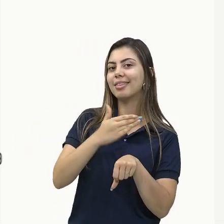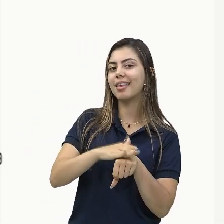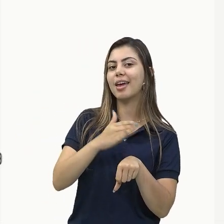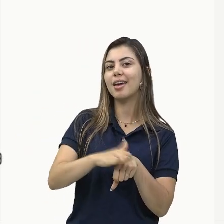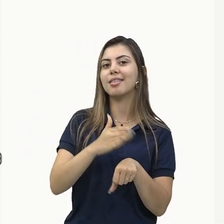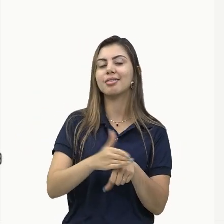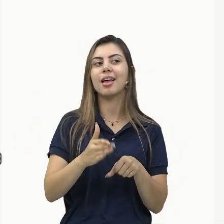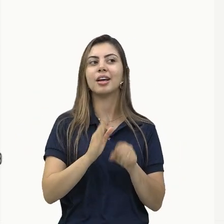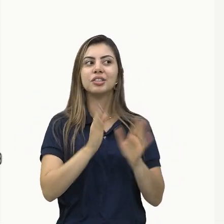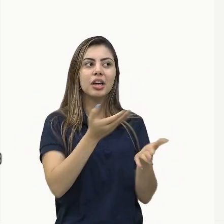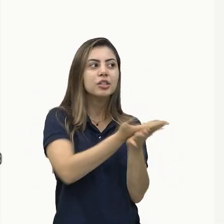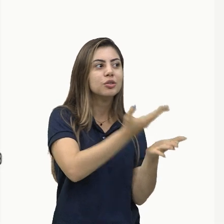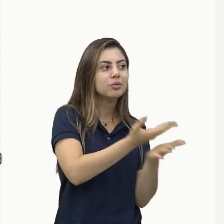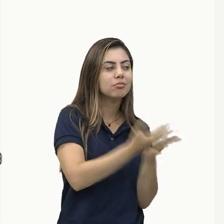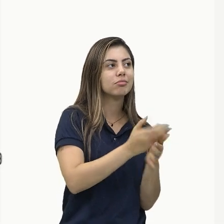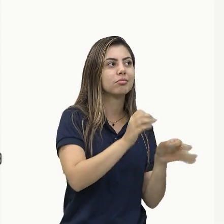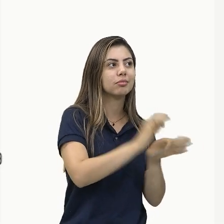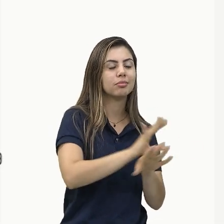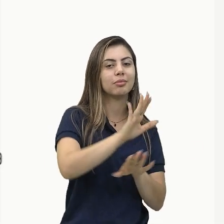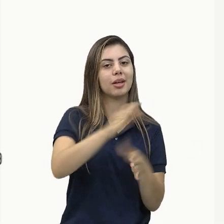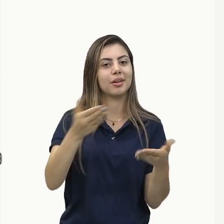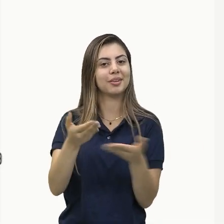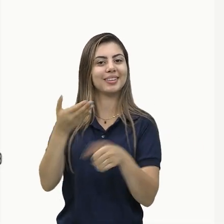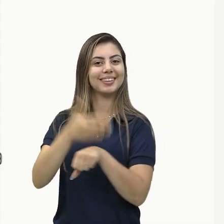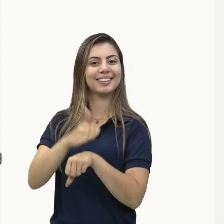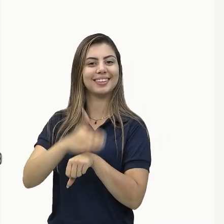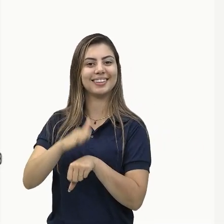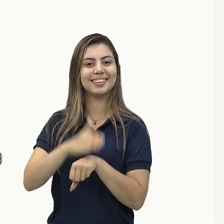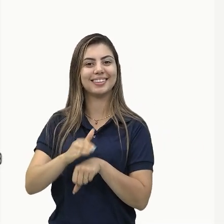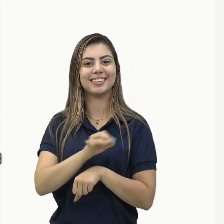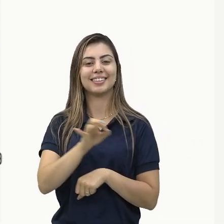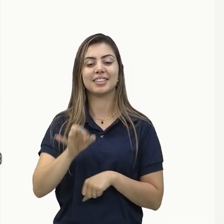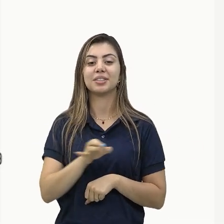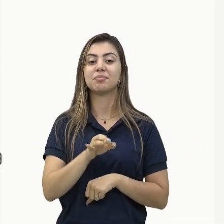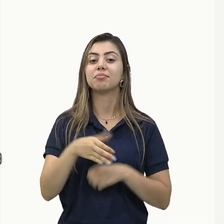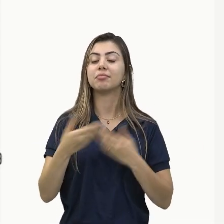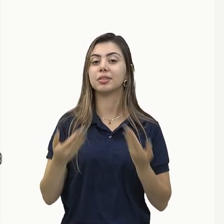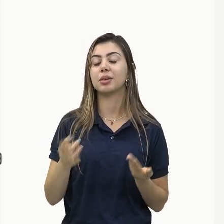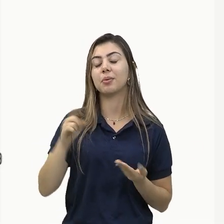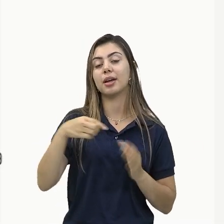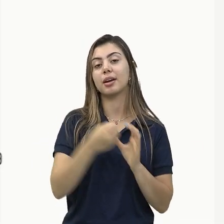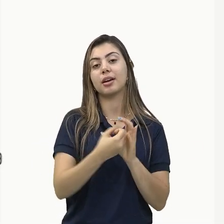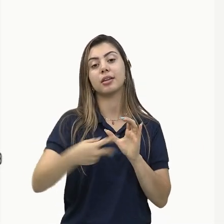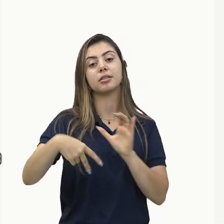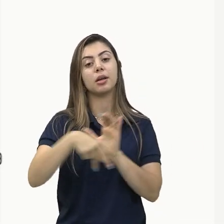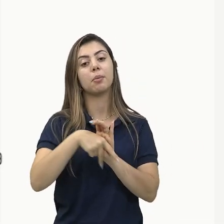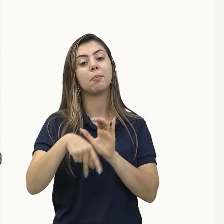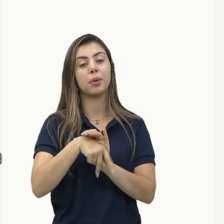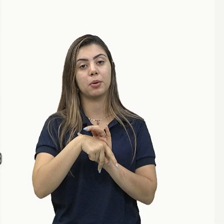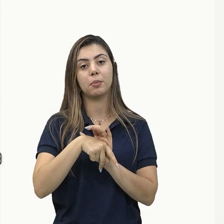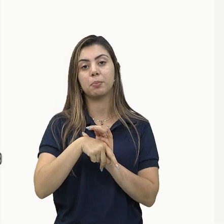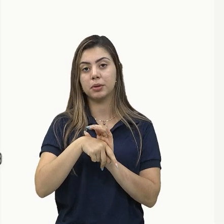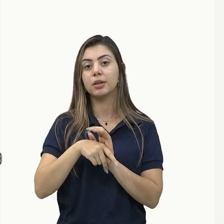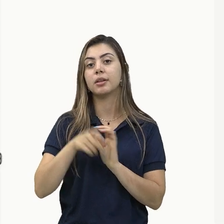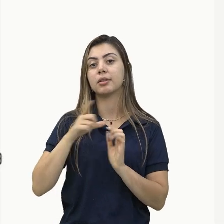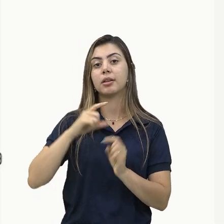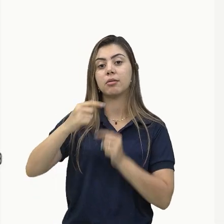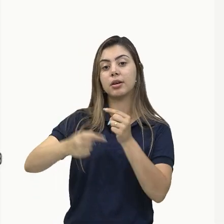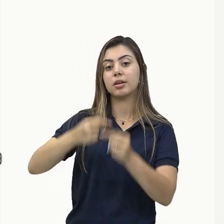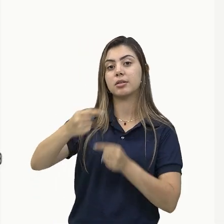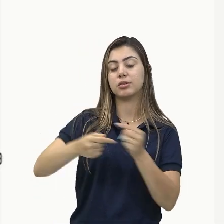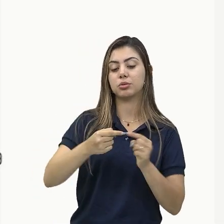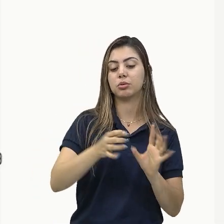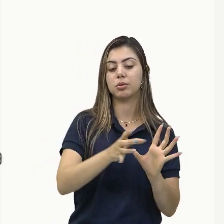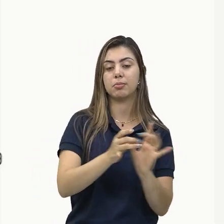essa teoria que a gente acabou de falar aqui durante toda a aula sobre as características de resistores associados em